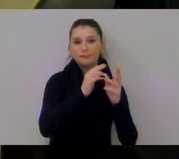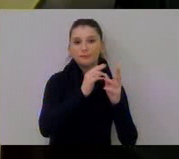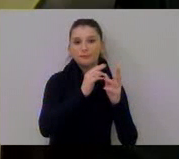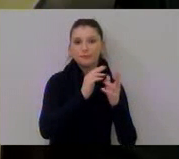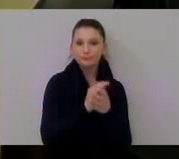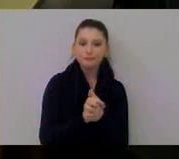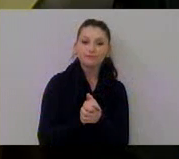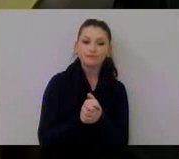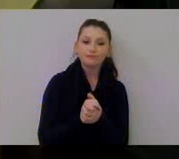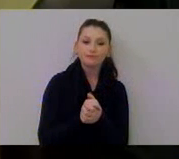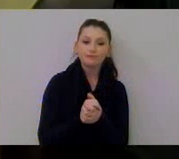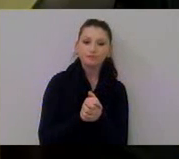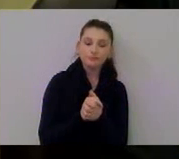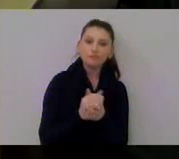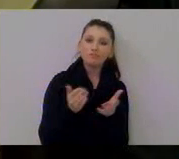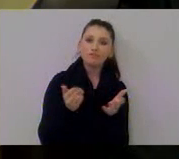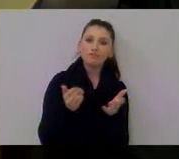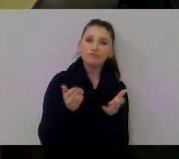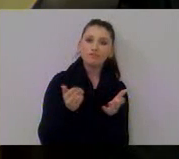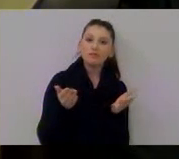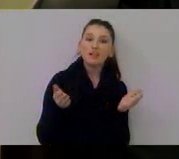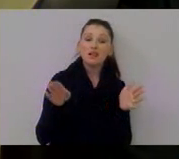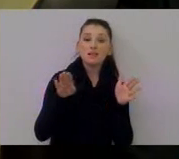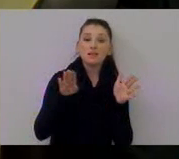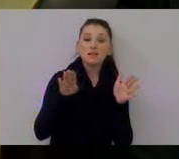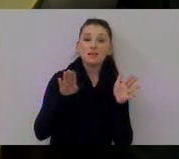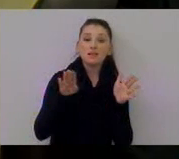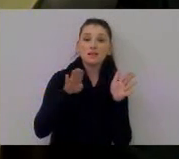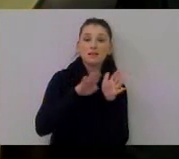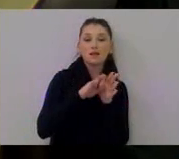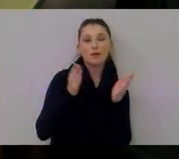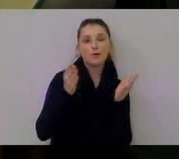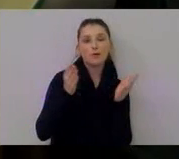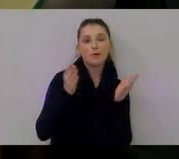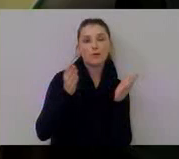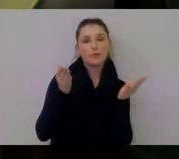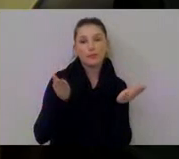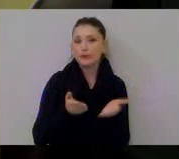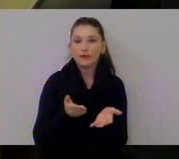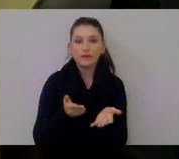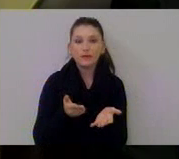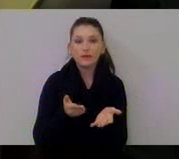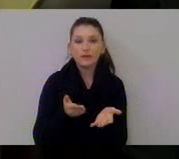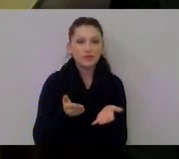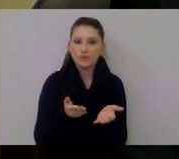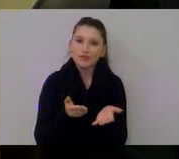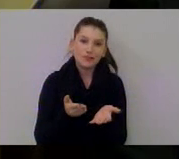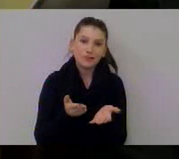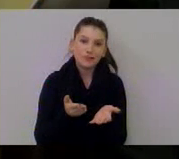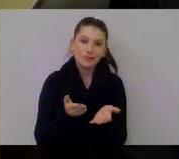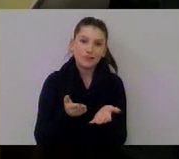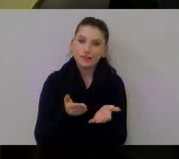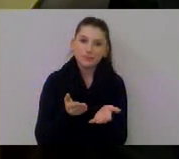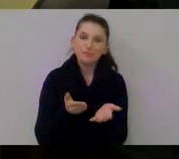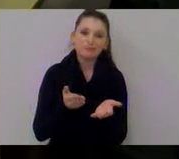assassino preso para a paz de espírito do seu pai e de sua